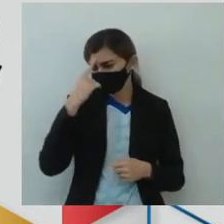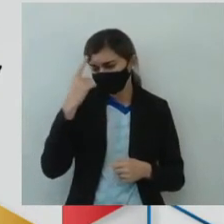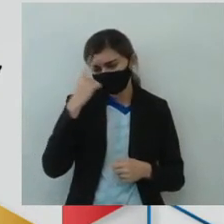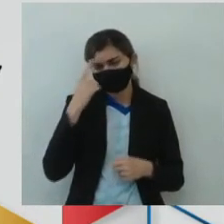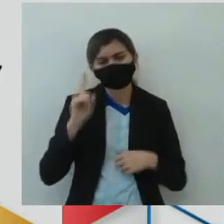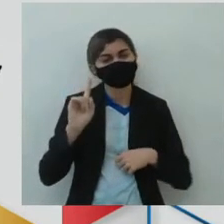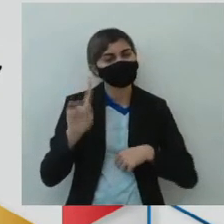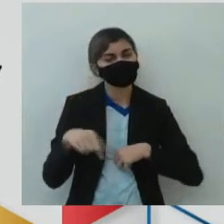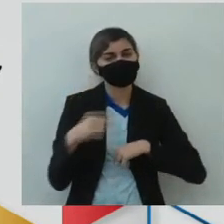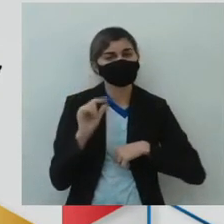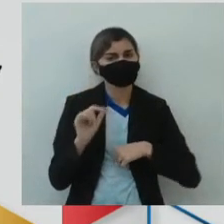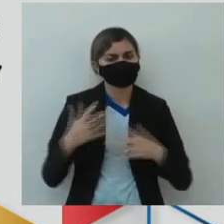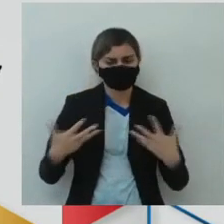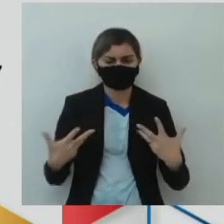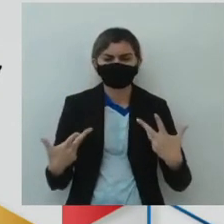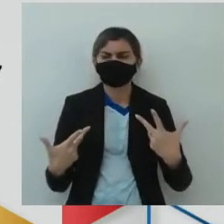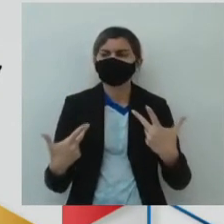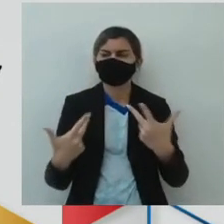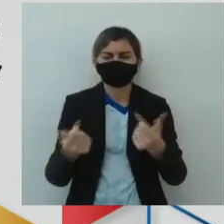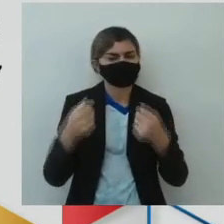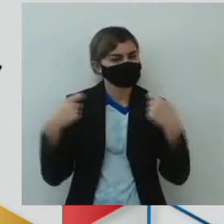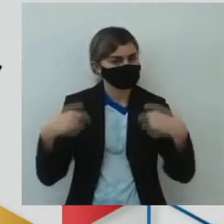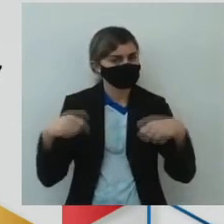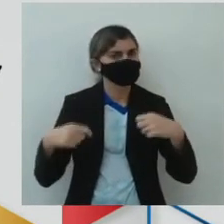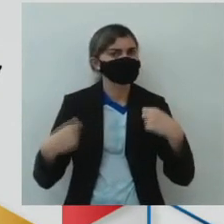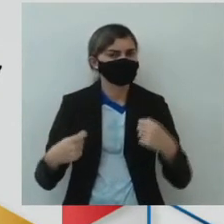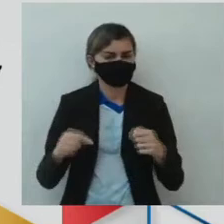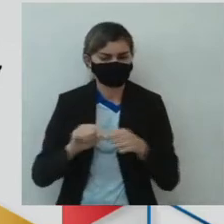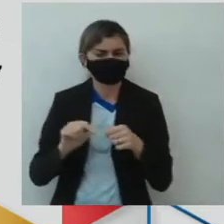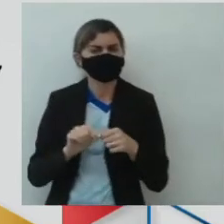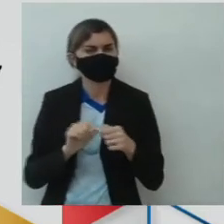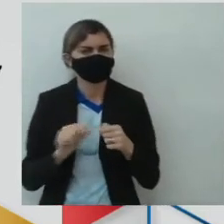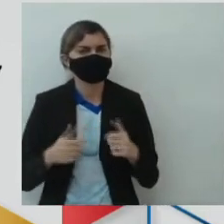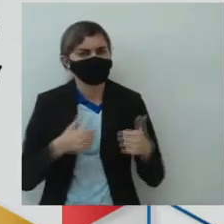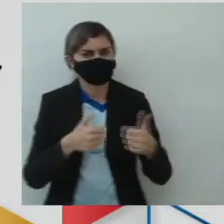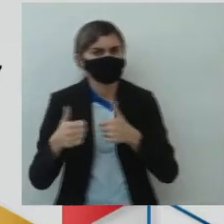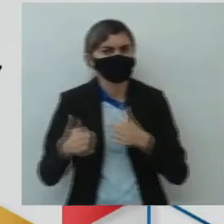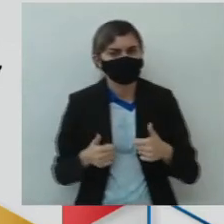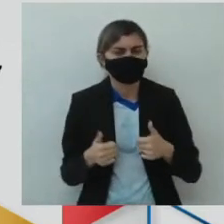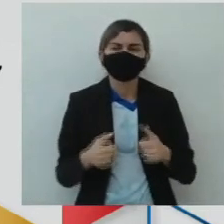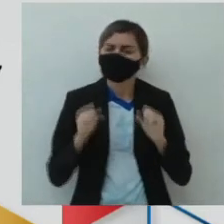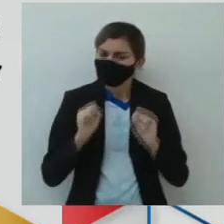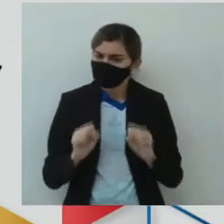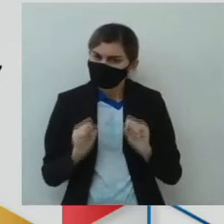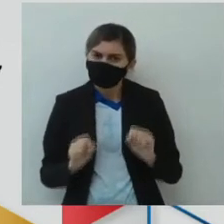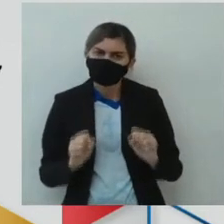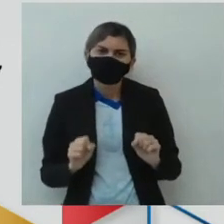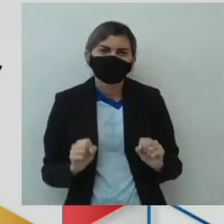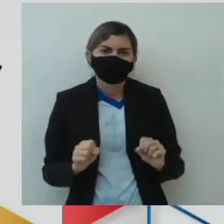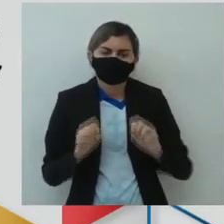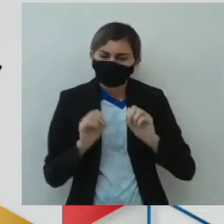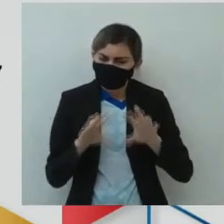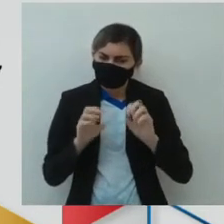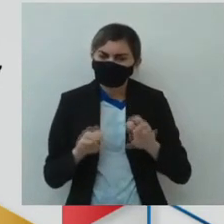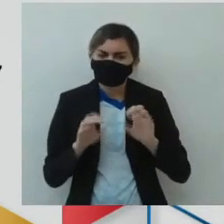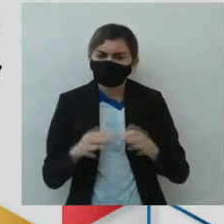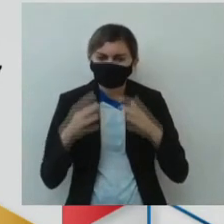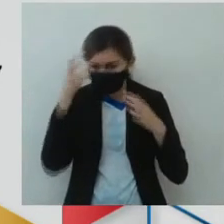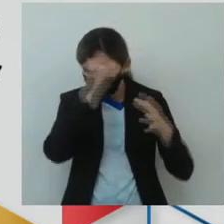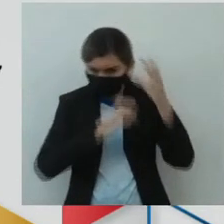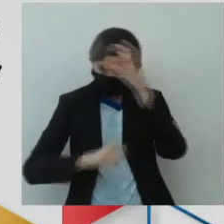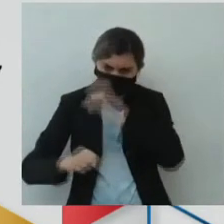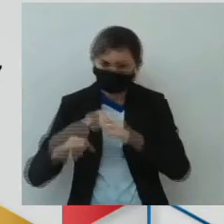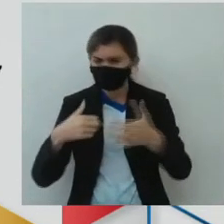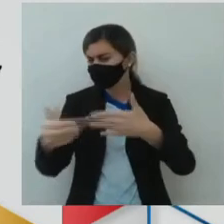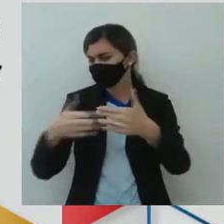mente é que as habilidades necessárias para fazer isso vento podem ser ensinadas e aprendidas